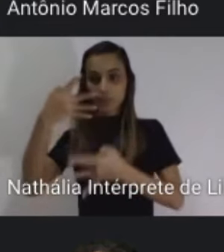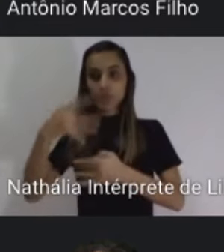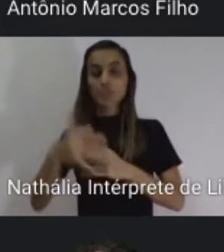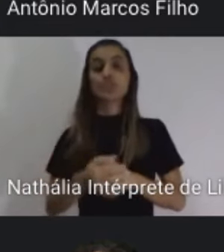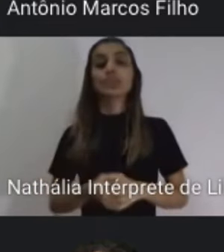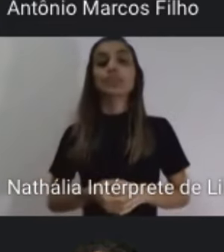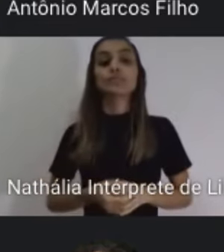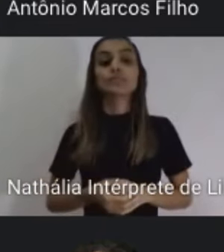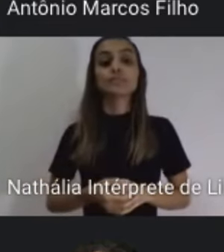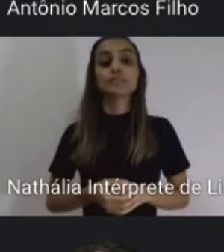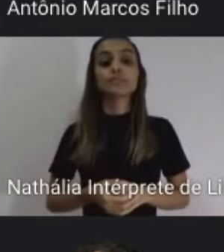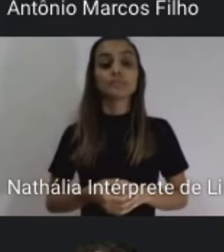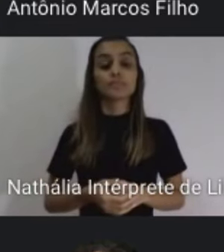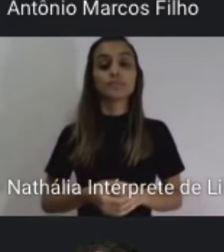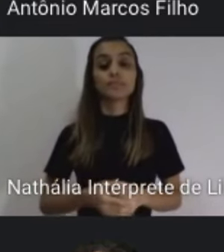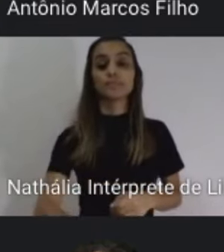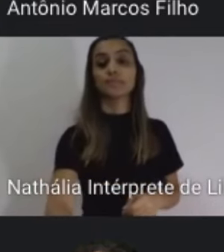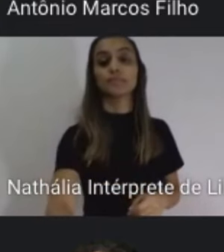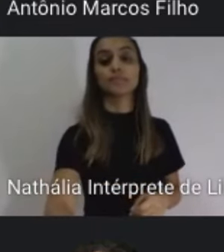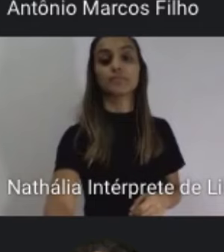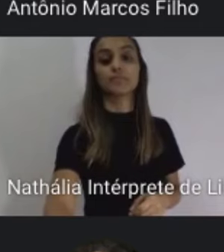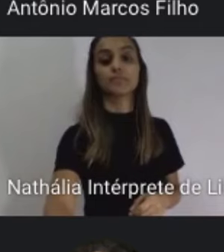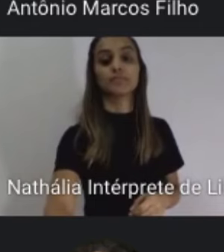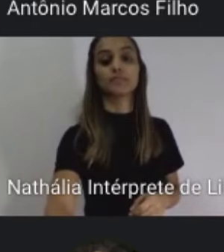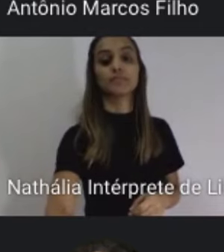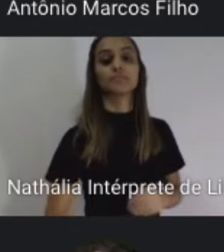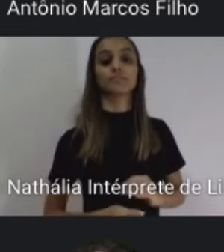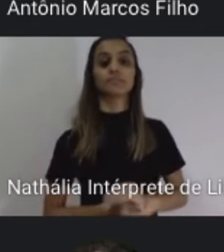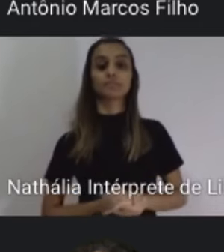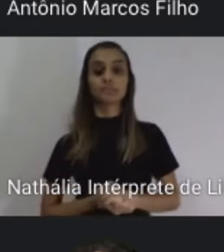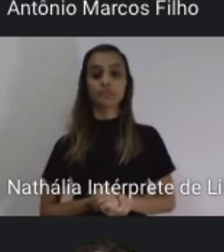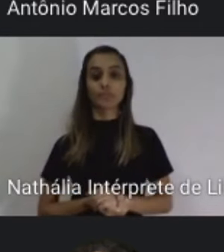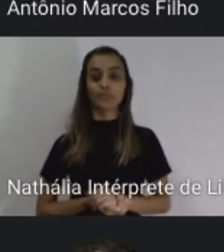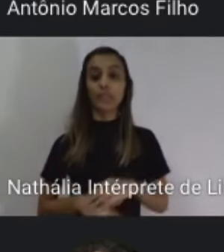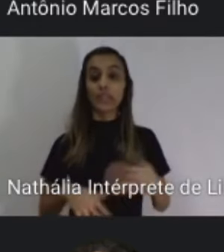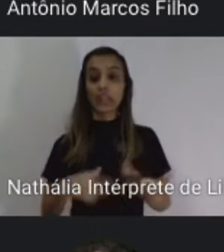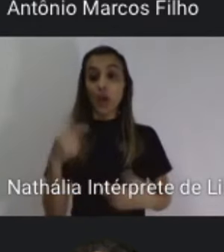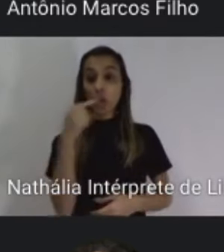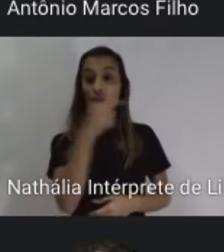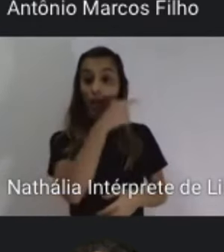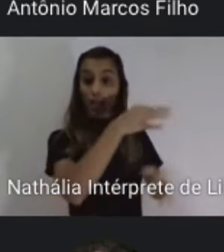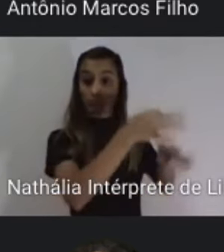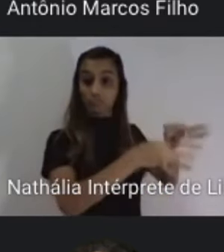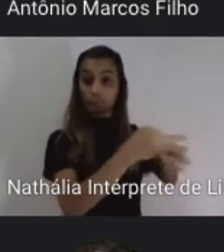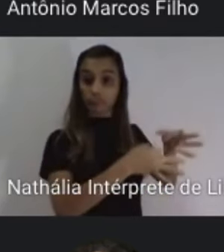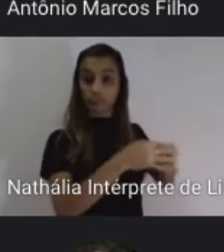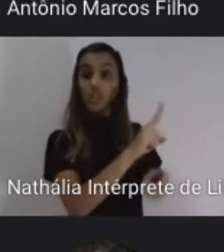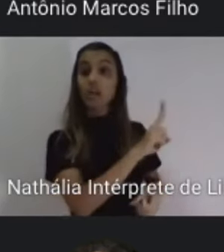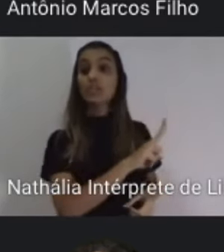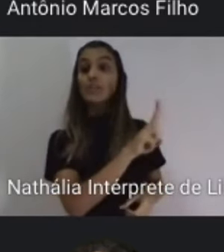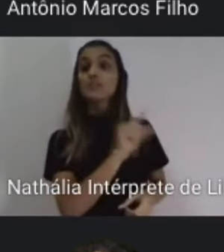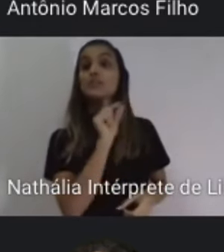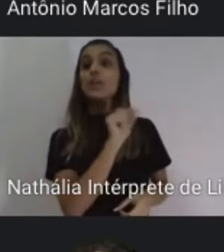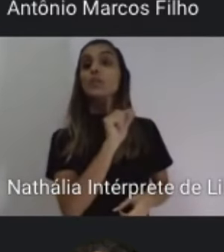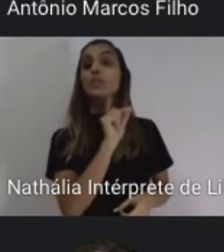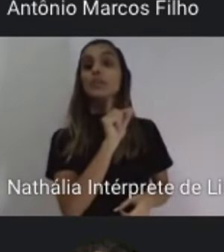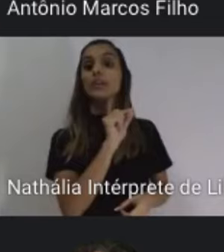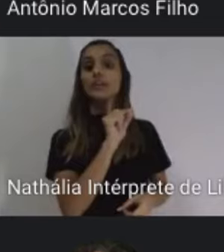dos Passos, ele vai utilizar exemplos como esse. Tá? Então, perceba, a instigação ao suicídio é